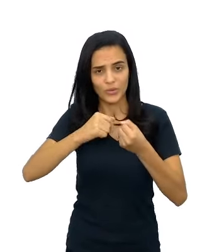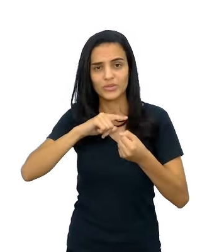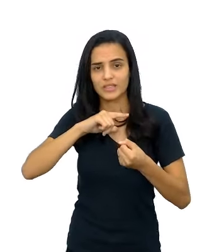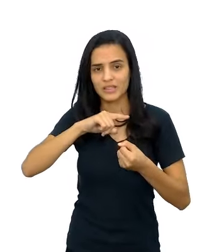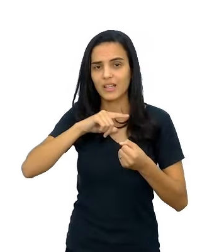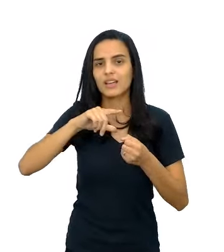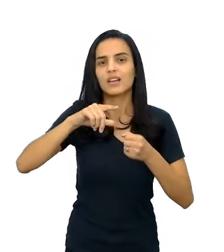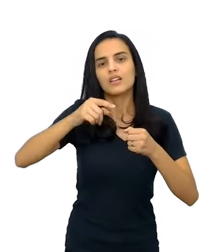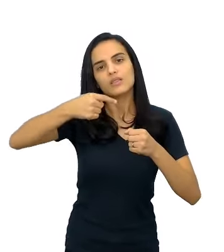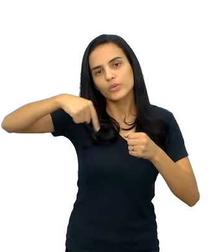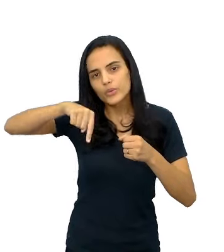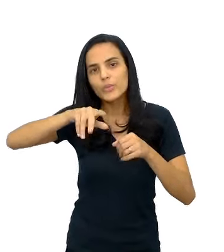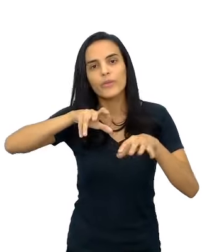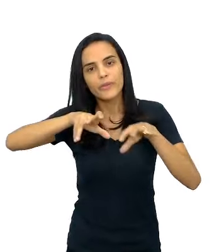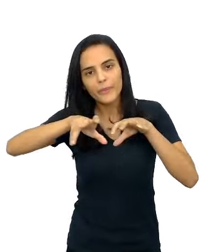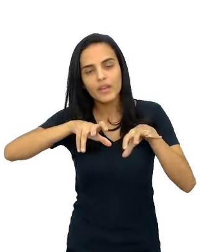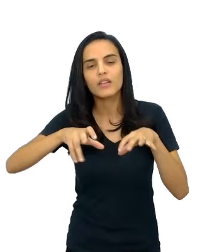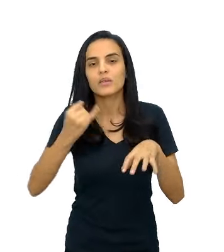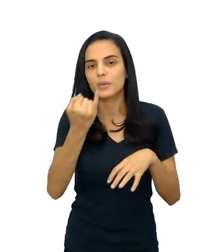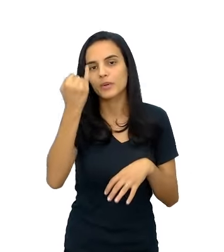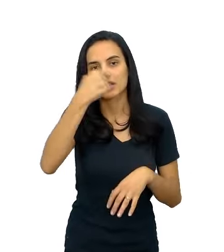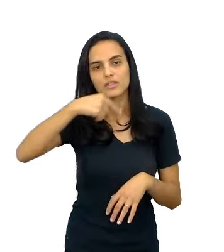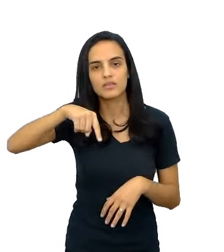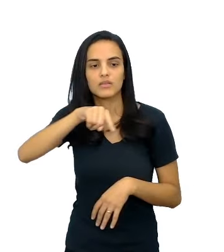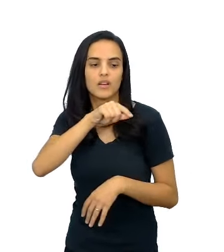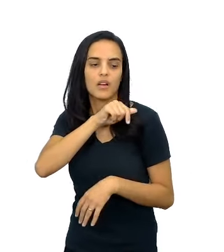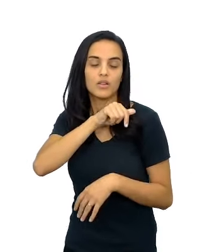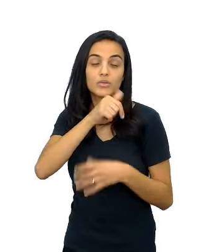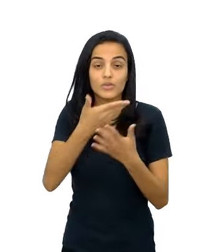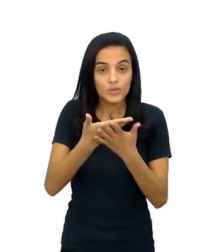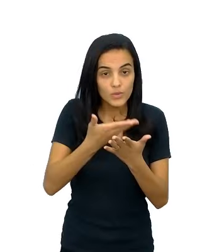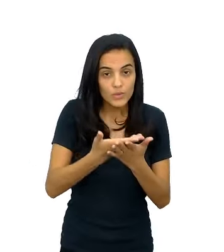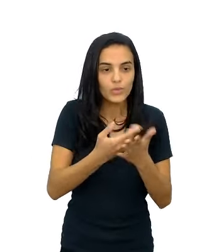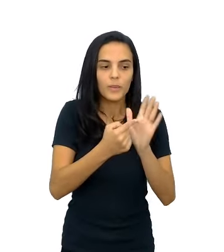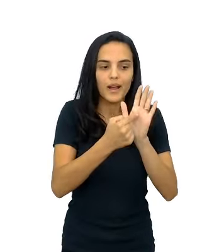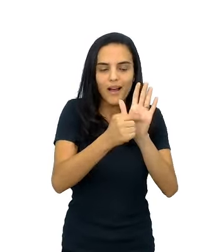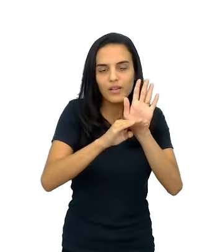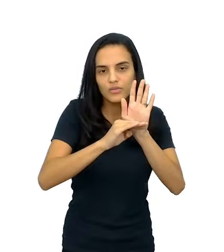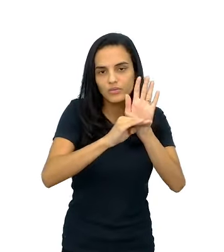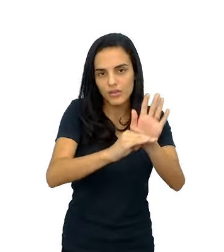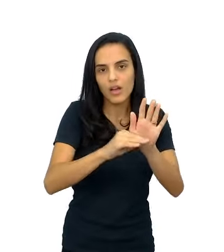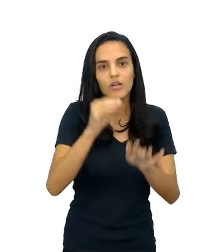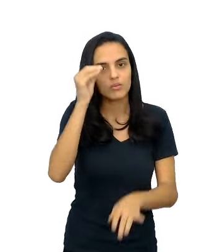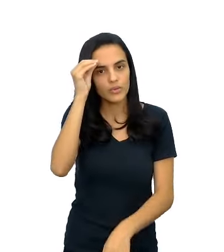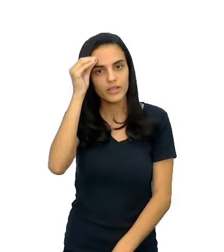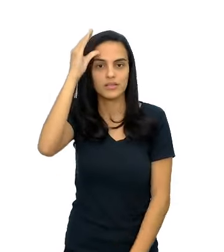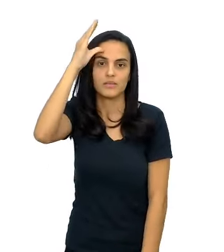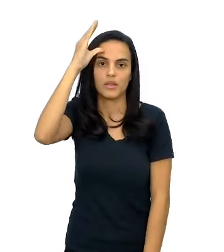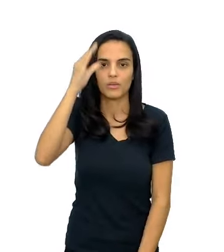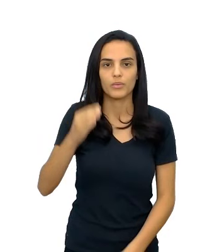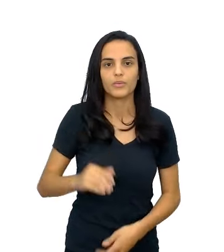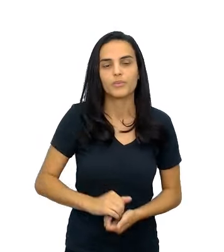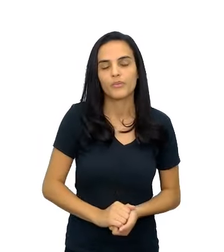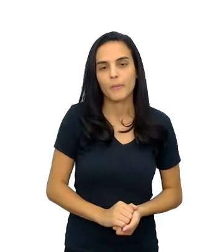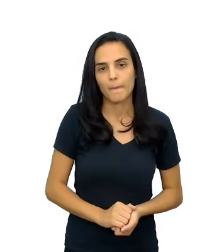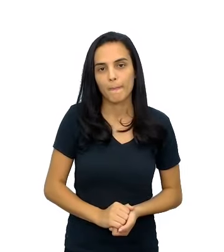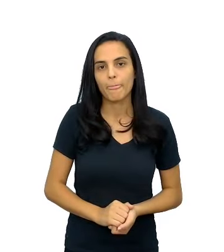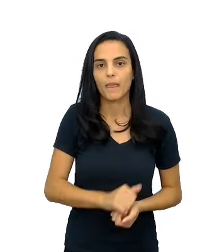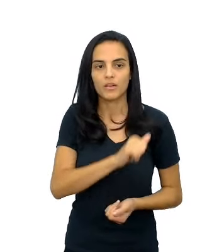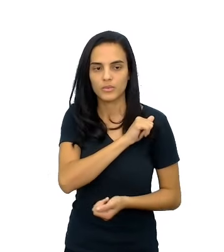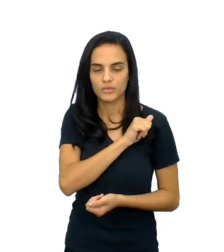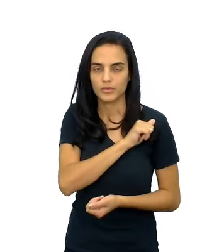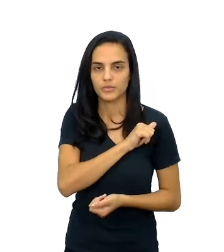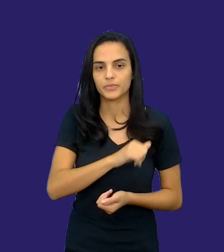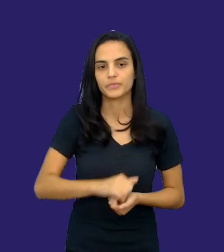aí esse nosso movimento, esses nossos estudos para levar, né, o conhecimento para os